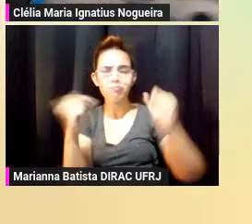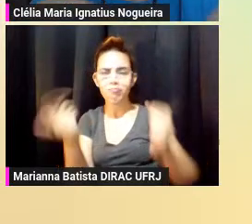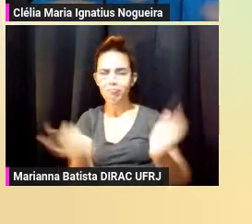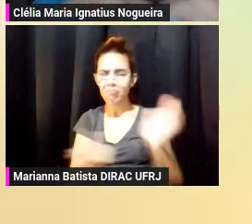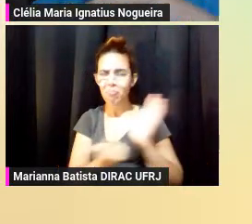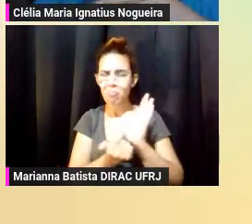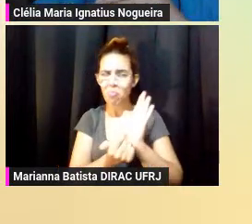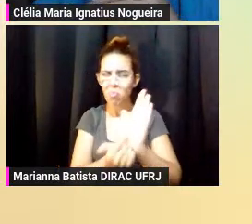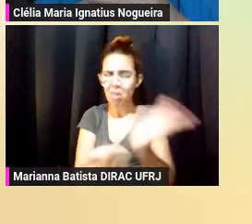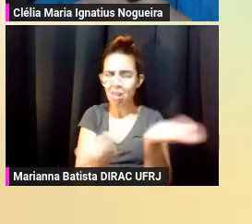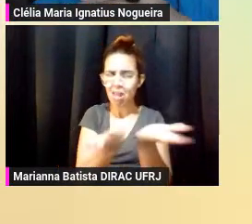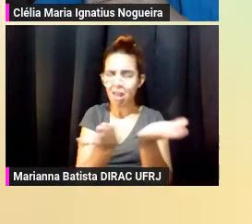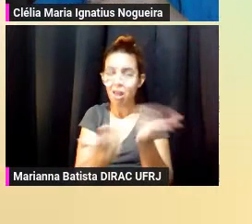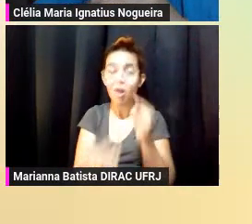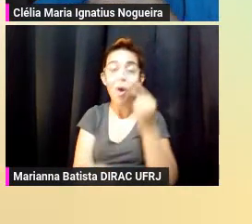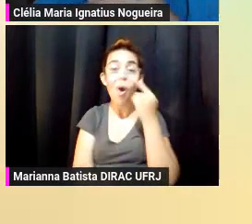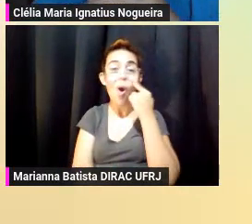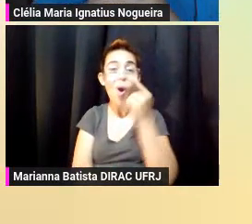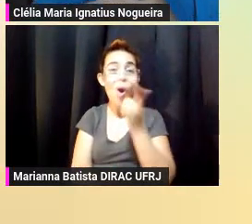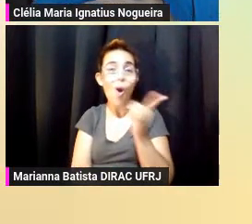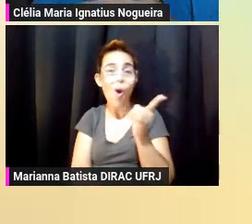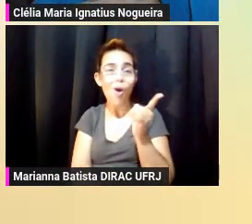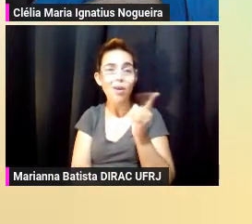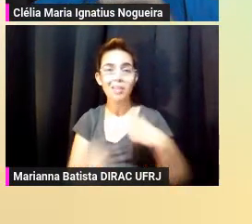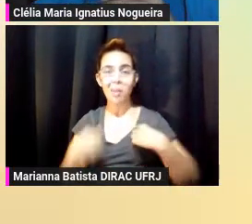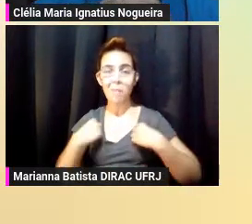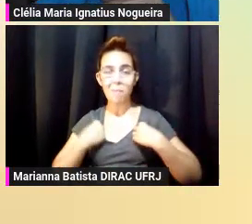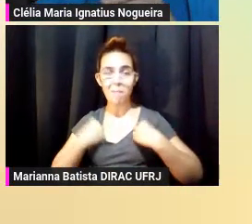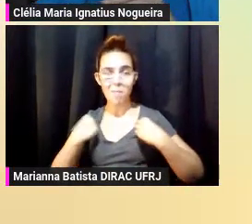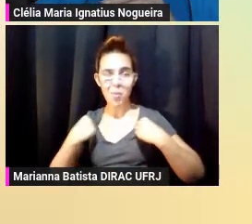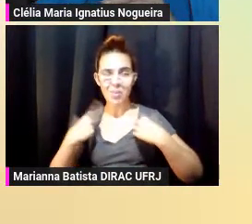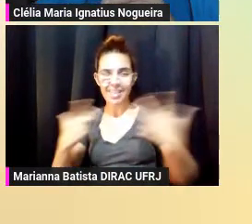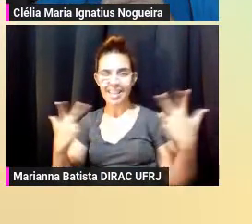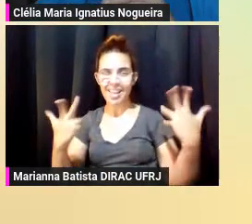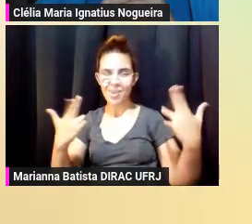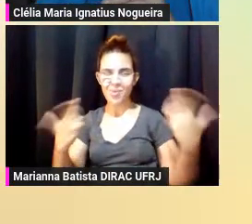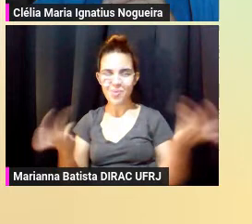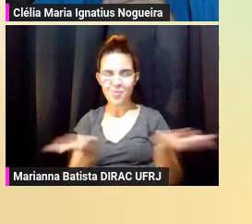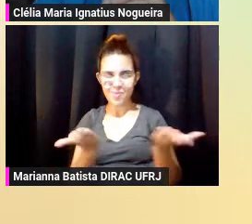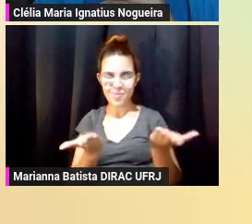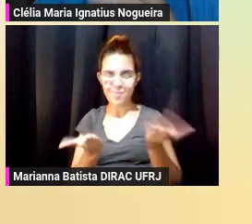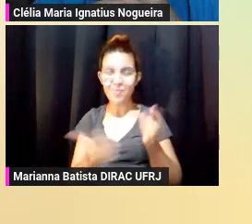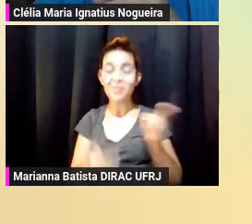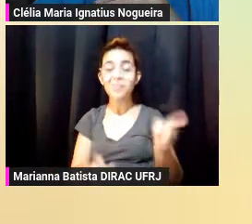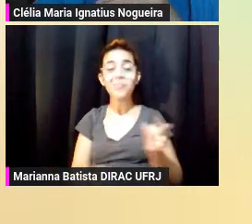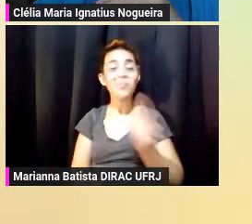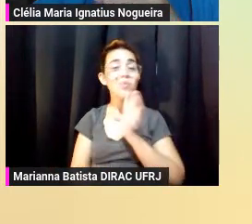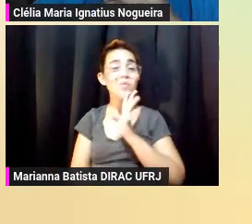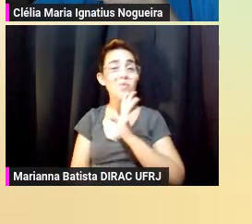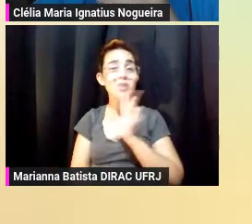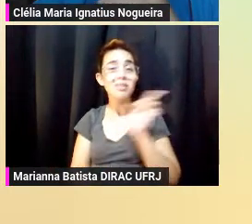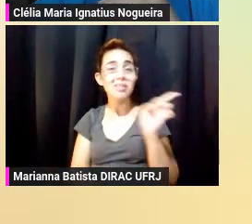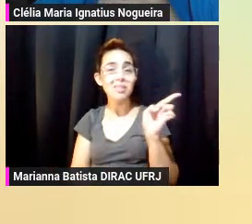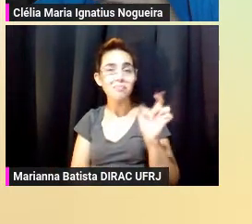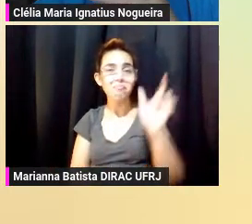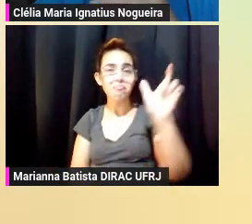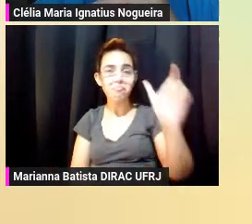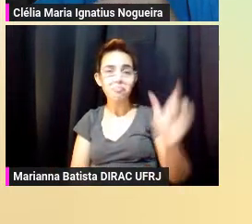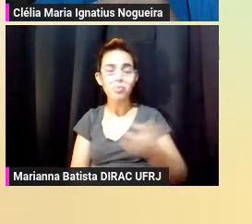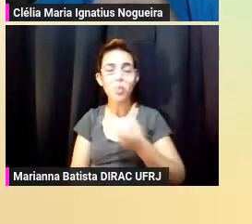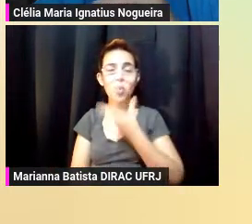legal. Eu conheci o João estava no último ano de engenharia, e ele foi a